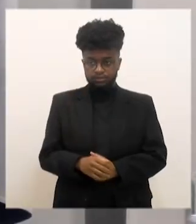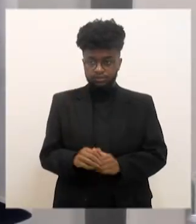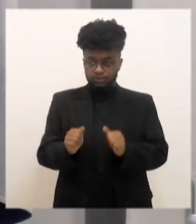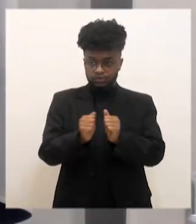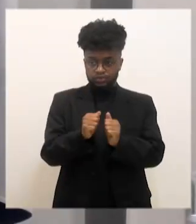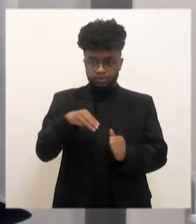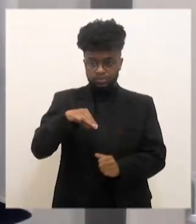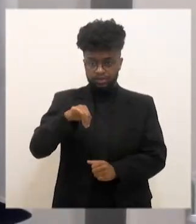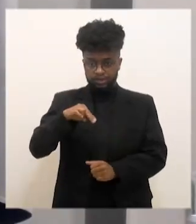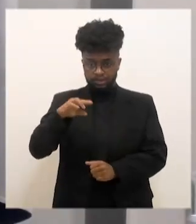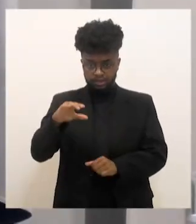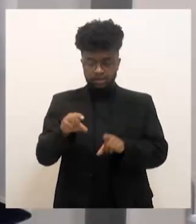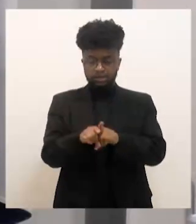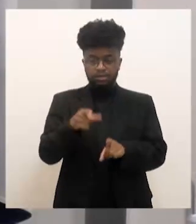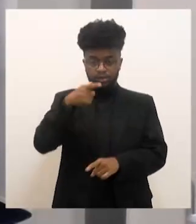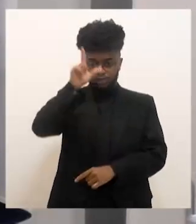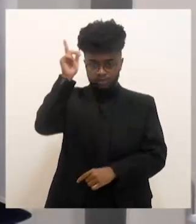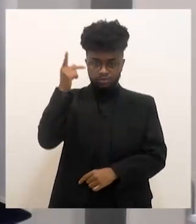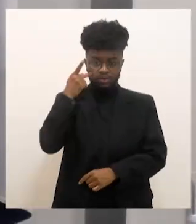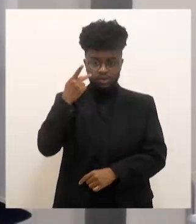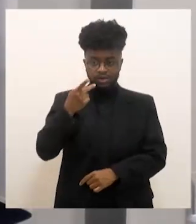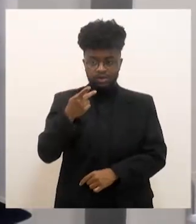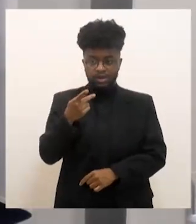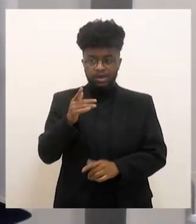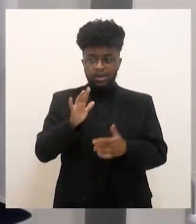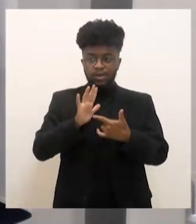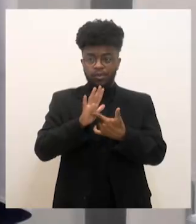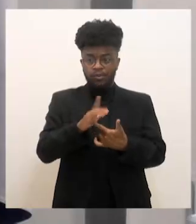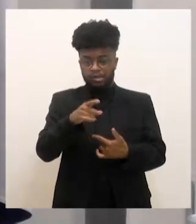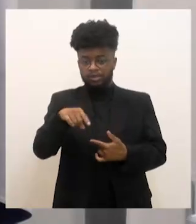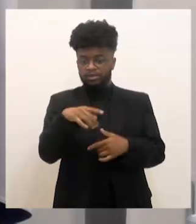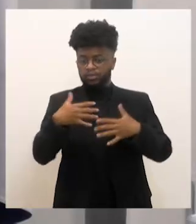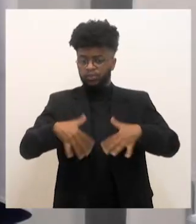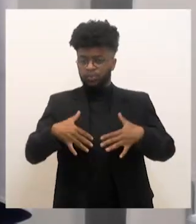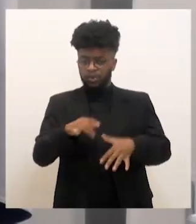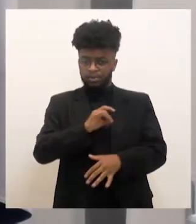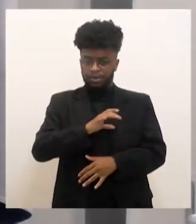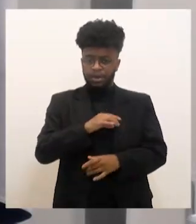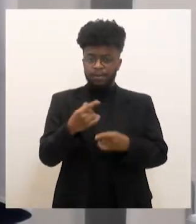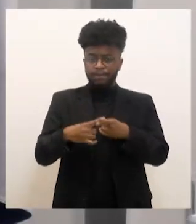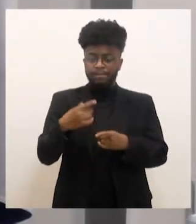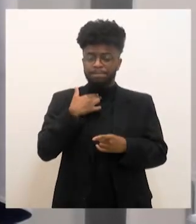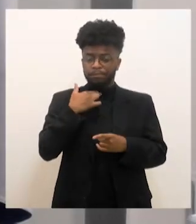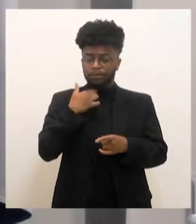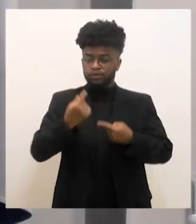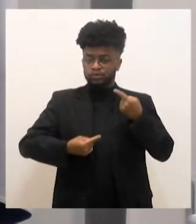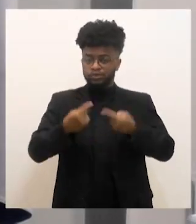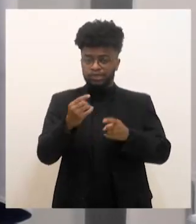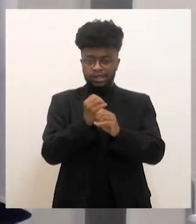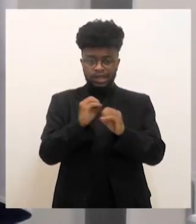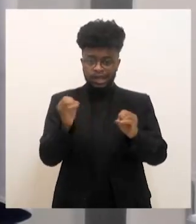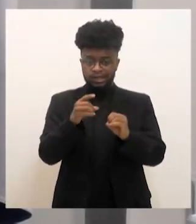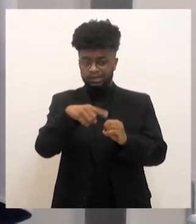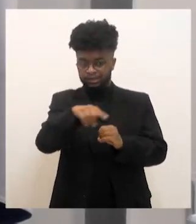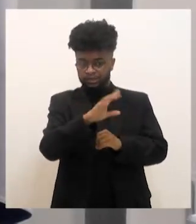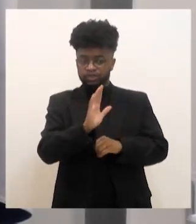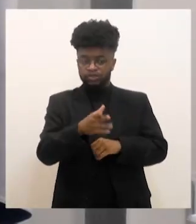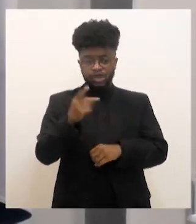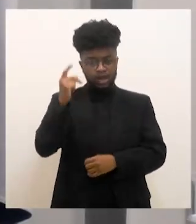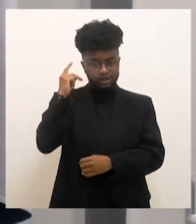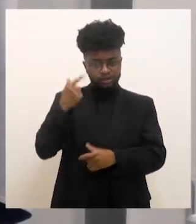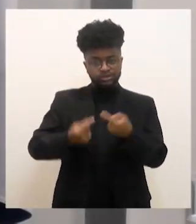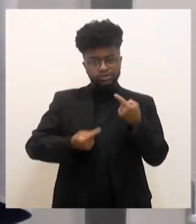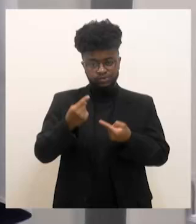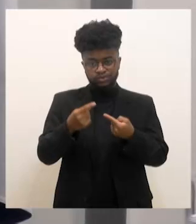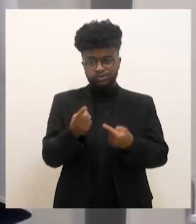Carlos Mink e Luiz Paulo, na sessão da CCJ, é no mínimo para intimidar os demais colegas, porque a gente não pode discutir nada que não foi discutido anteriormente